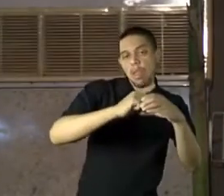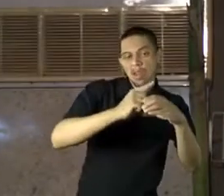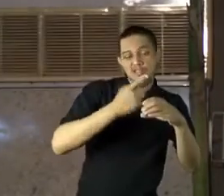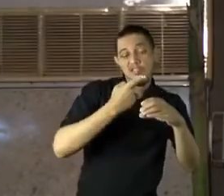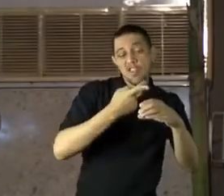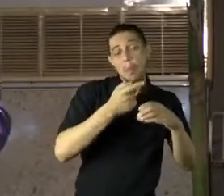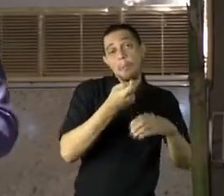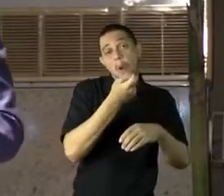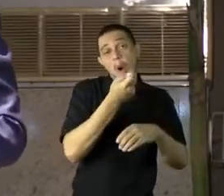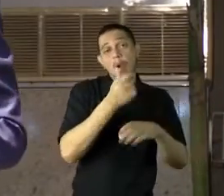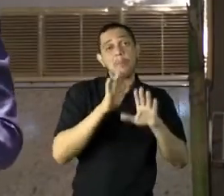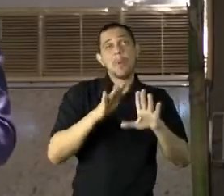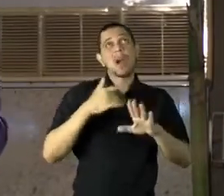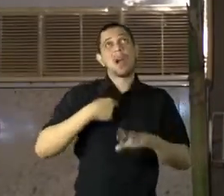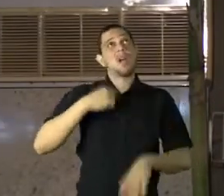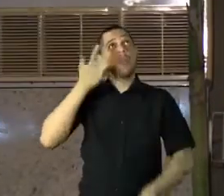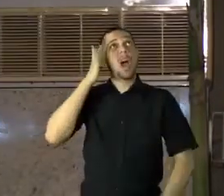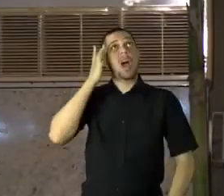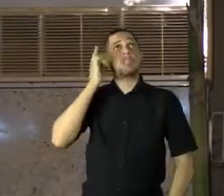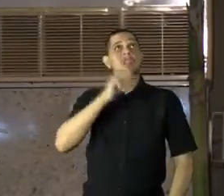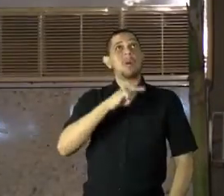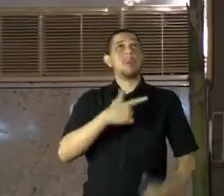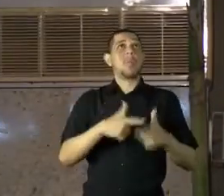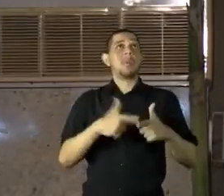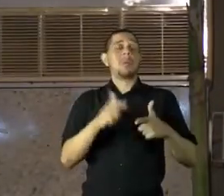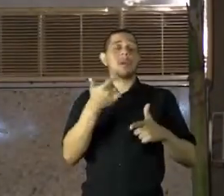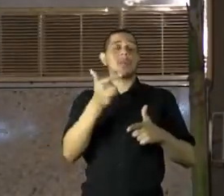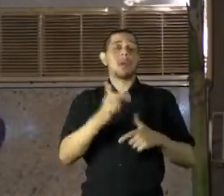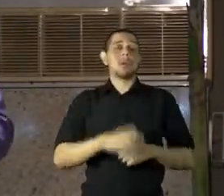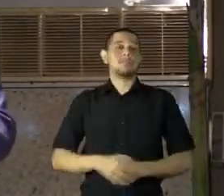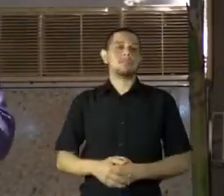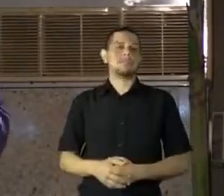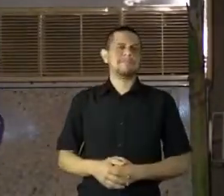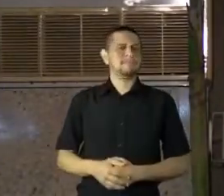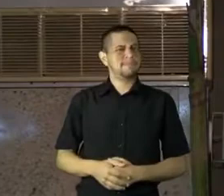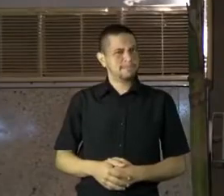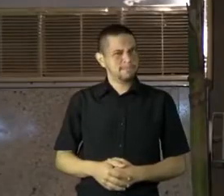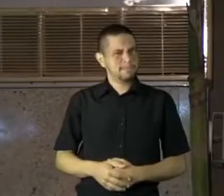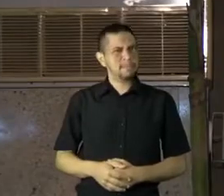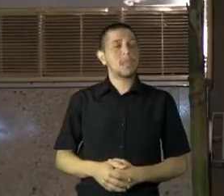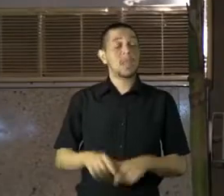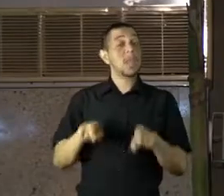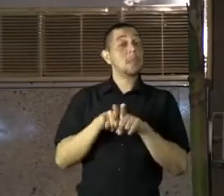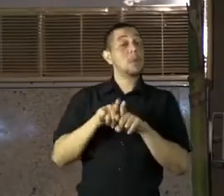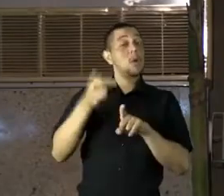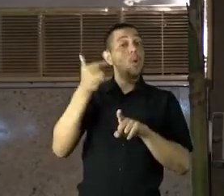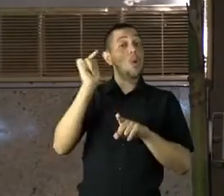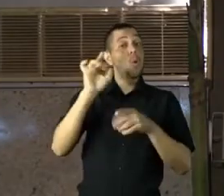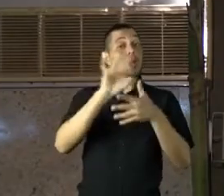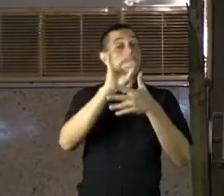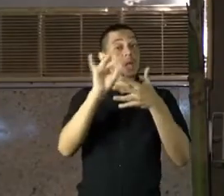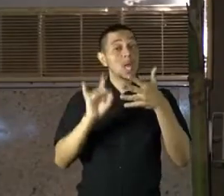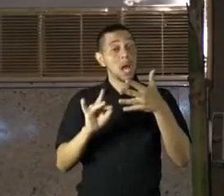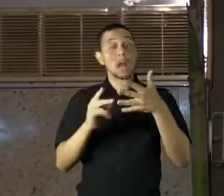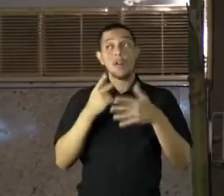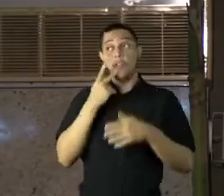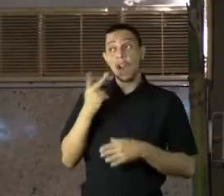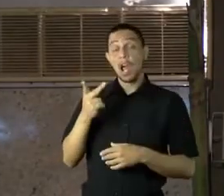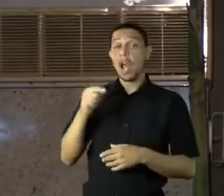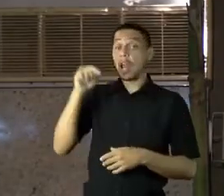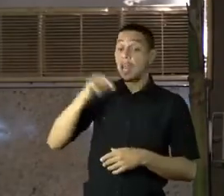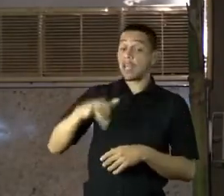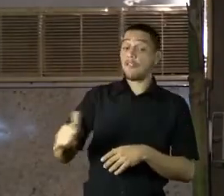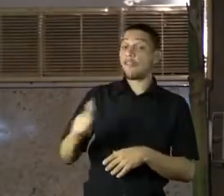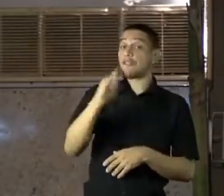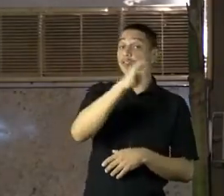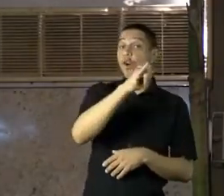mas eu acho que isso não vai ser nenhum problema e tem mais um detalhe comunicar a vocês que nesse vou nós não iremos usar os